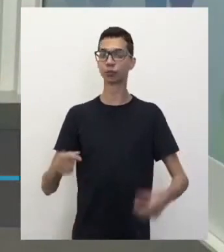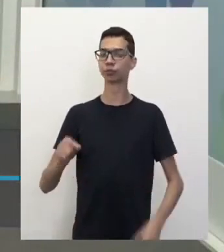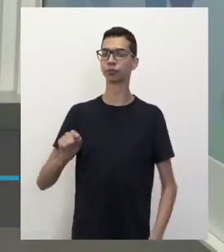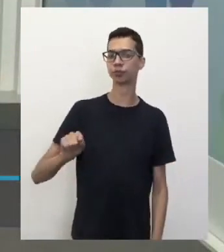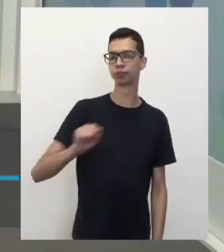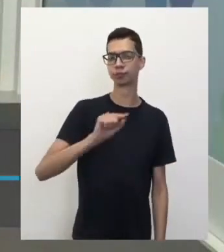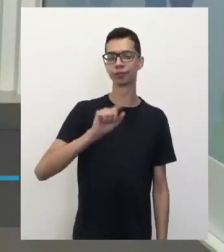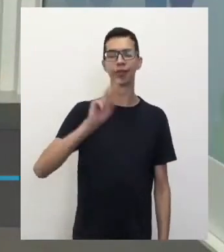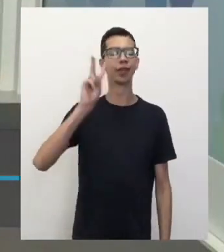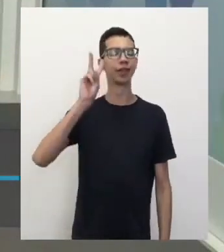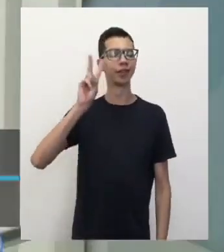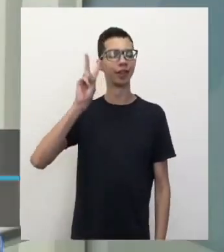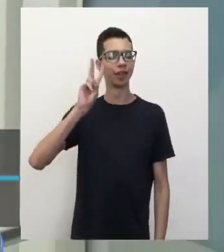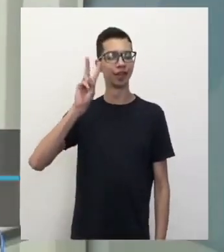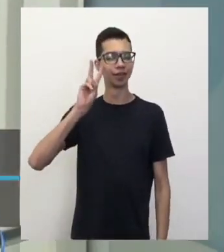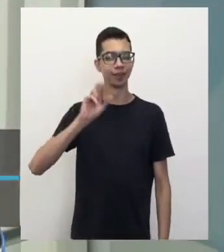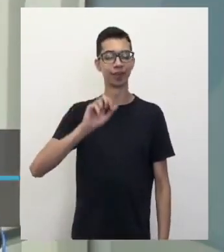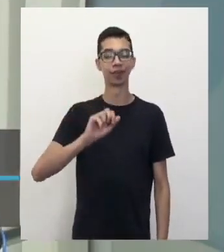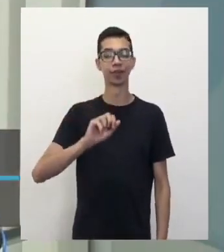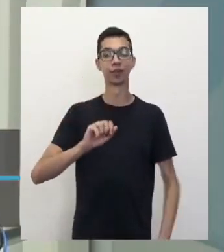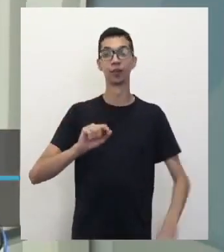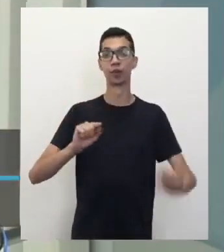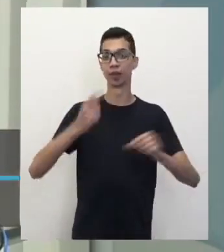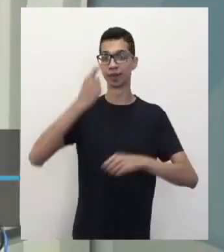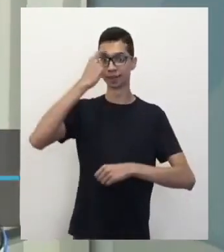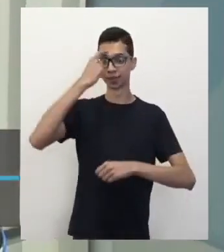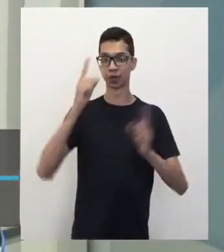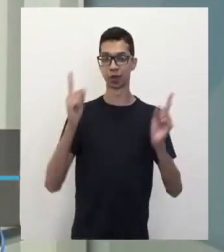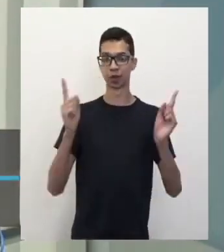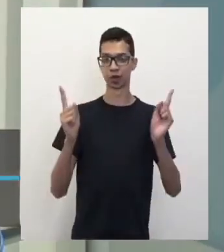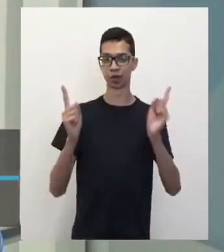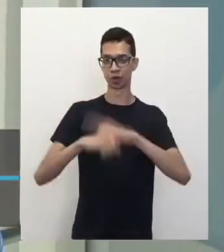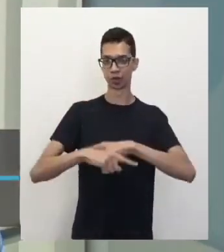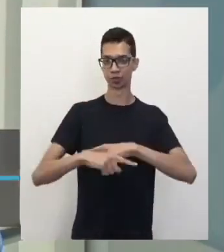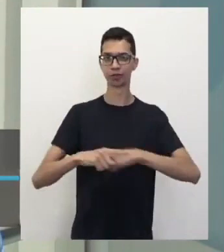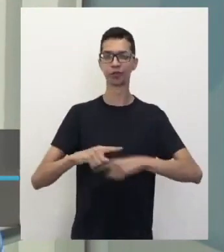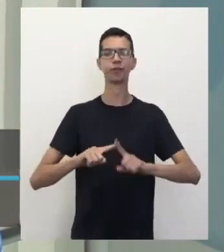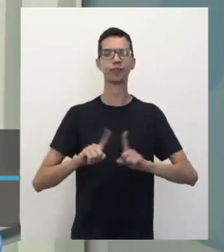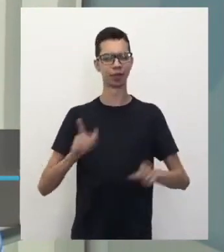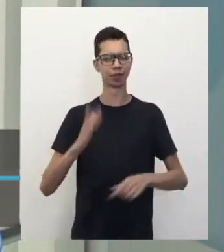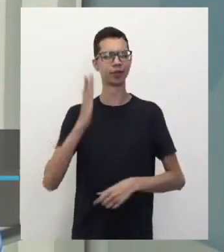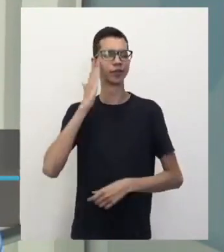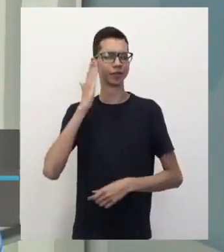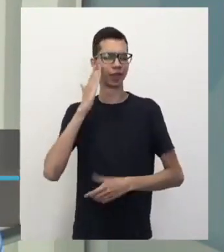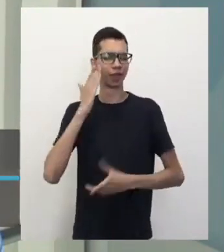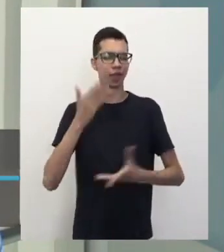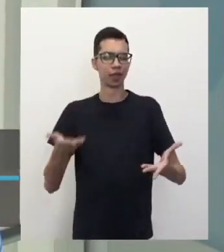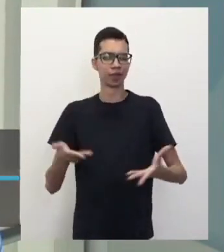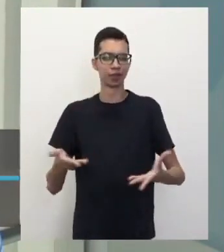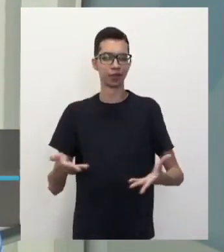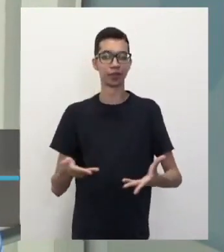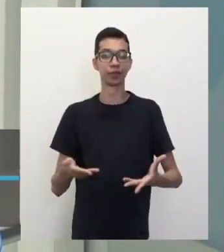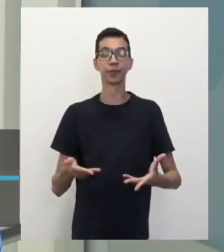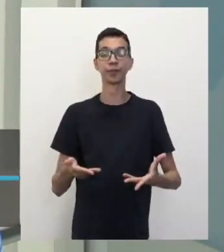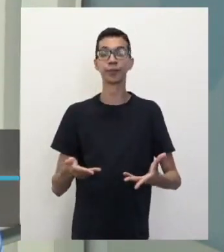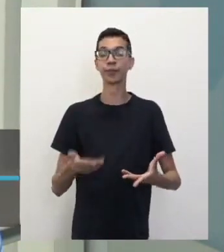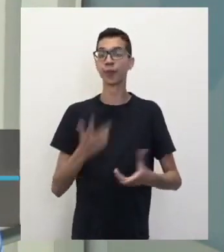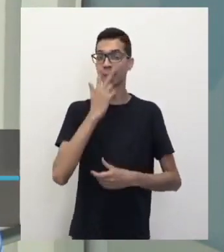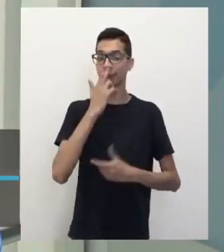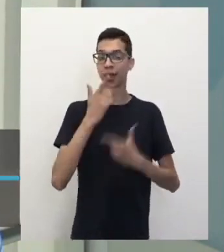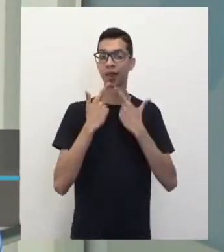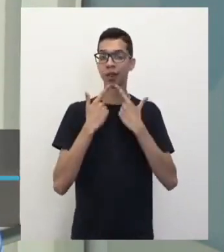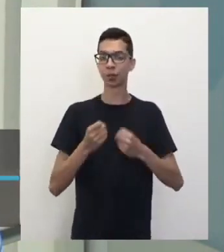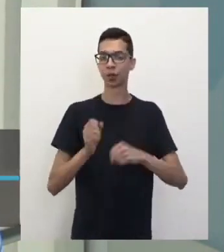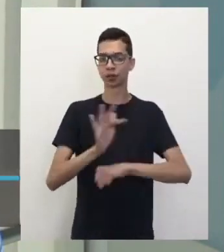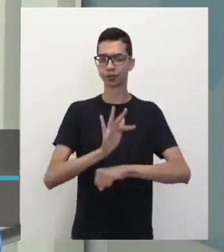da adversativa, que dá a ideia contrária, que está o oposto, embora nesse terceiro quadro aí está numa linguagem formal, mas